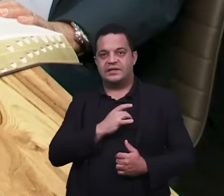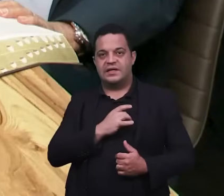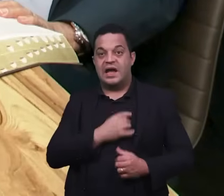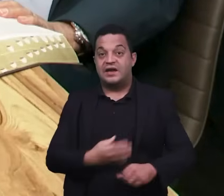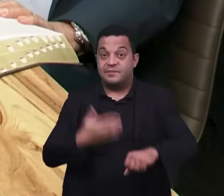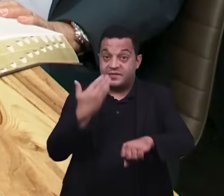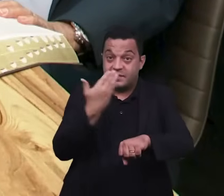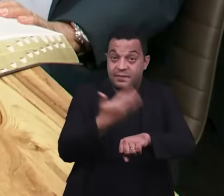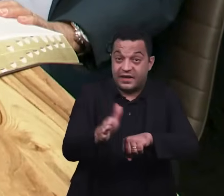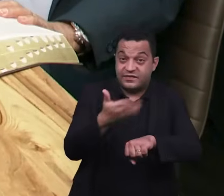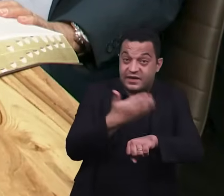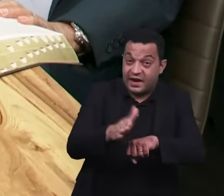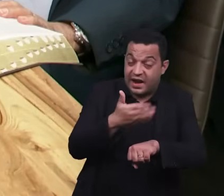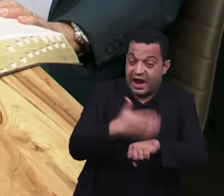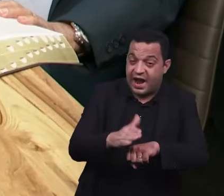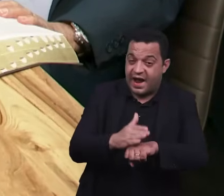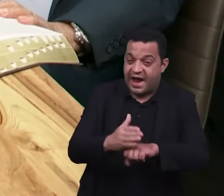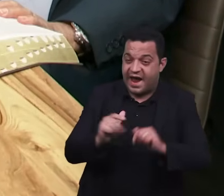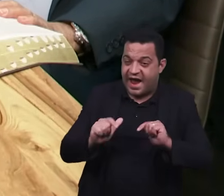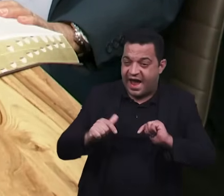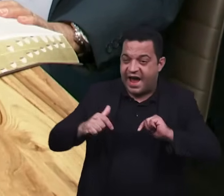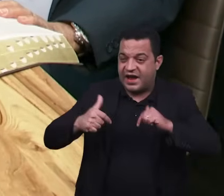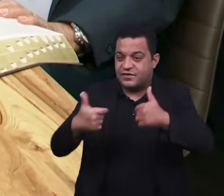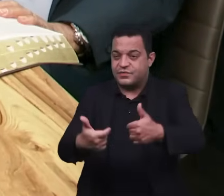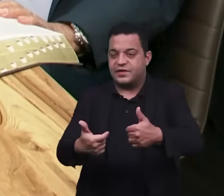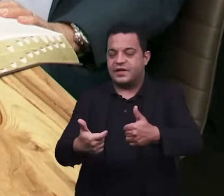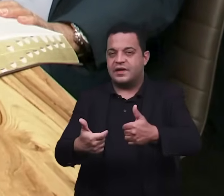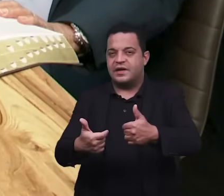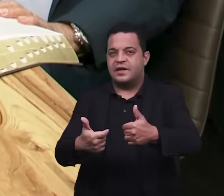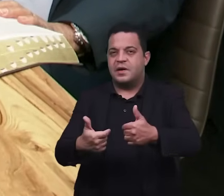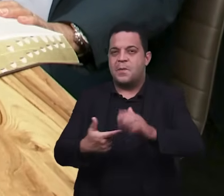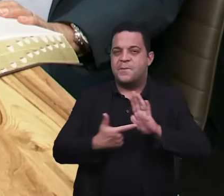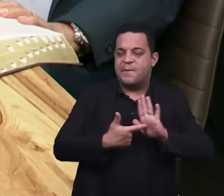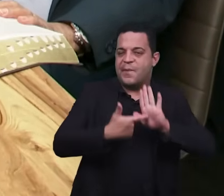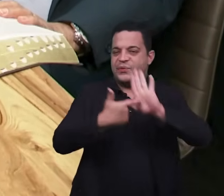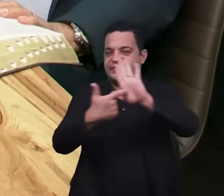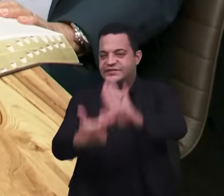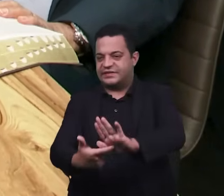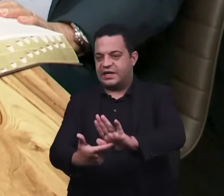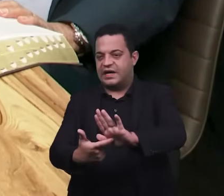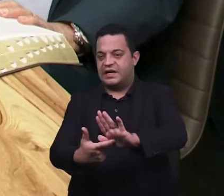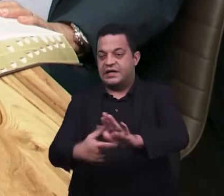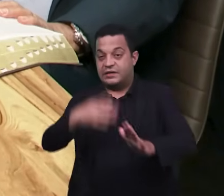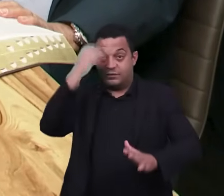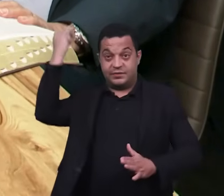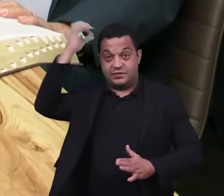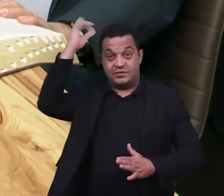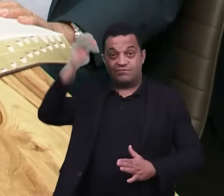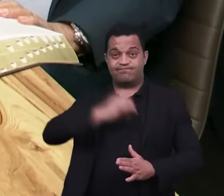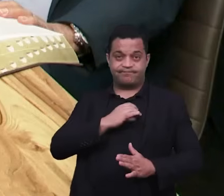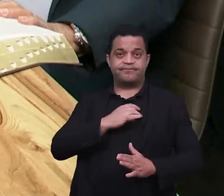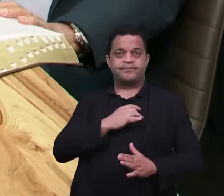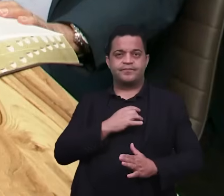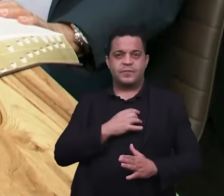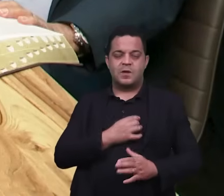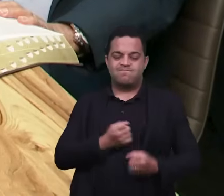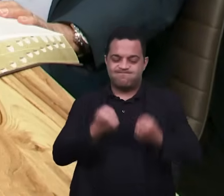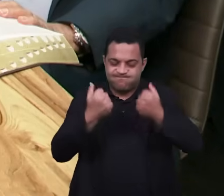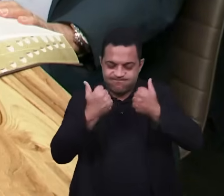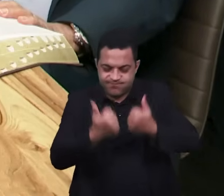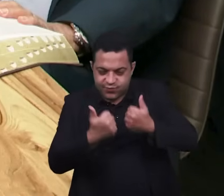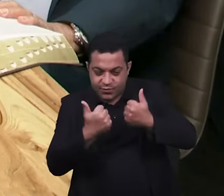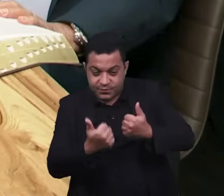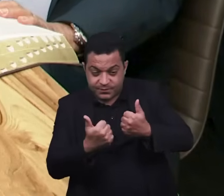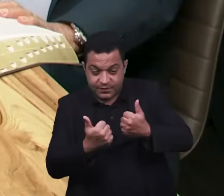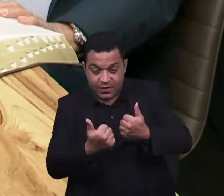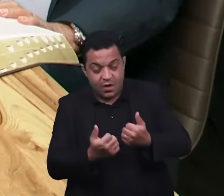pregamos o que vivemos e vivemos o que pregamos. Isso é importante. Aquilo que é a operação do Espírito de Deus nas nossas vidas. Amém, graças a Deus.